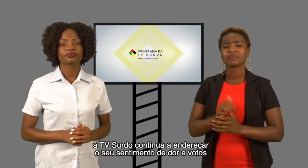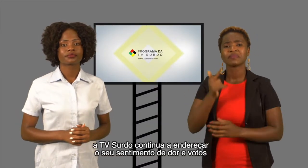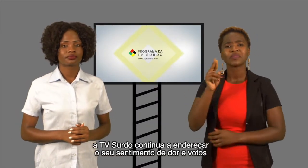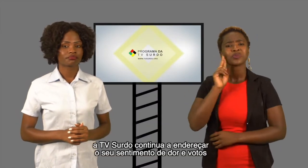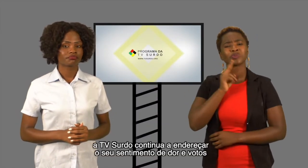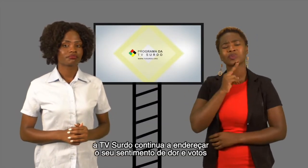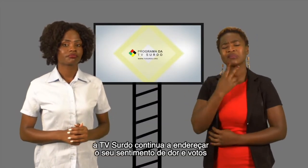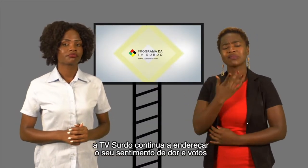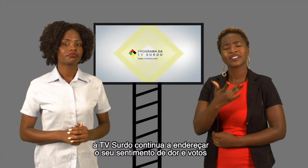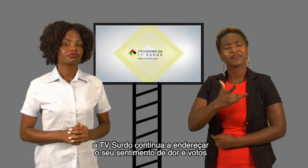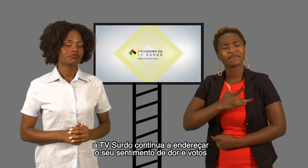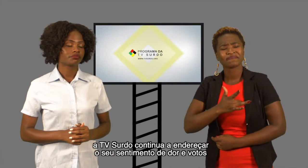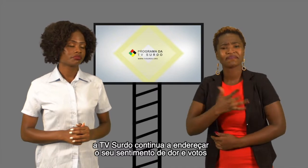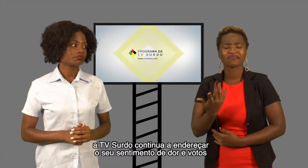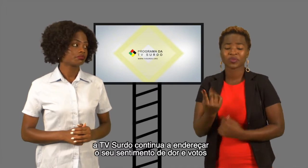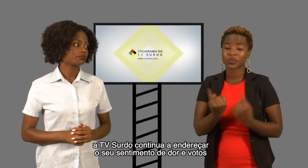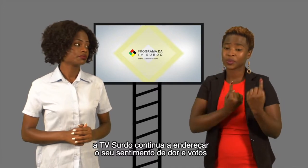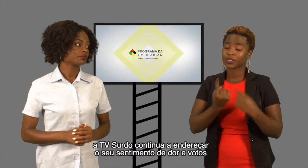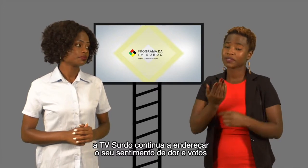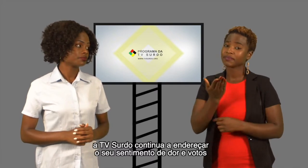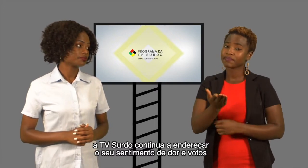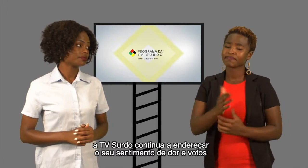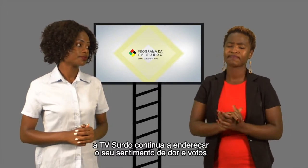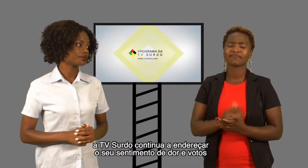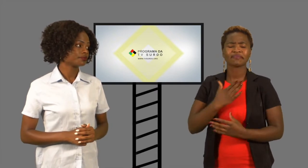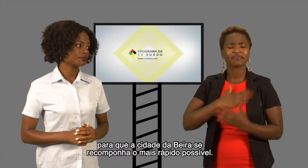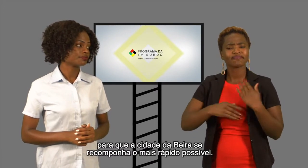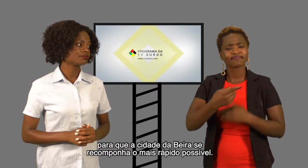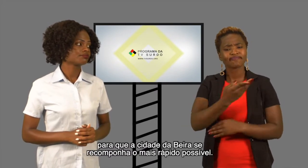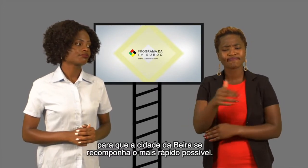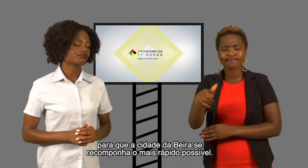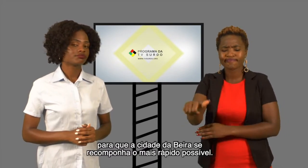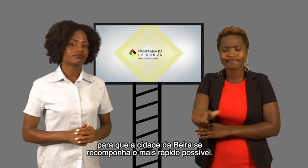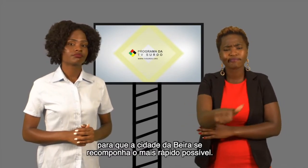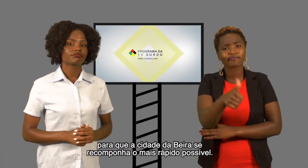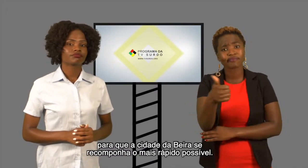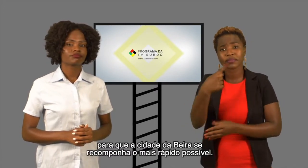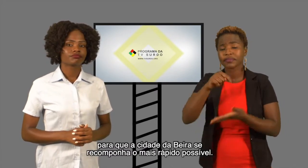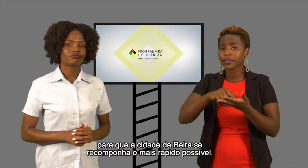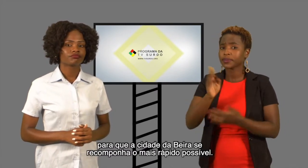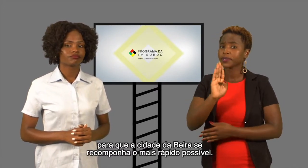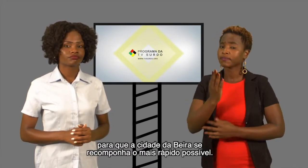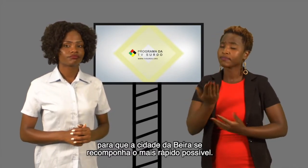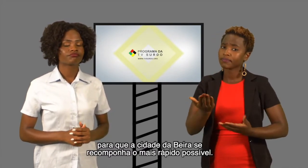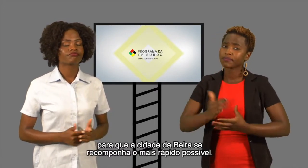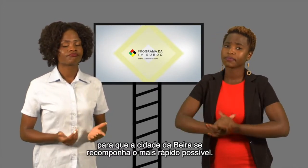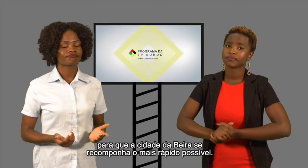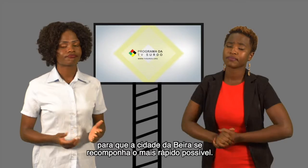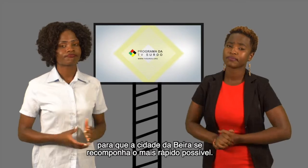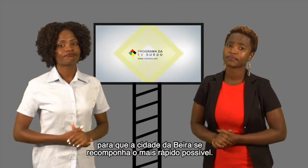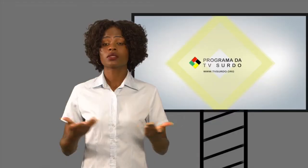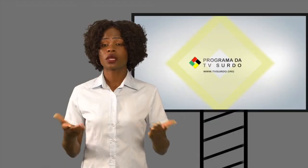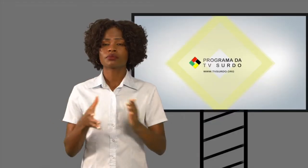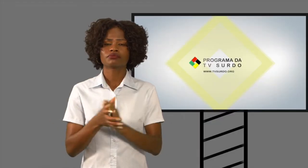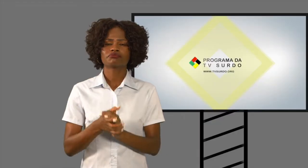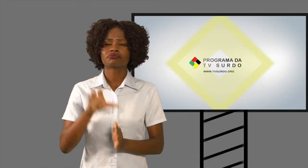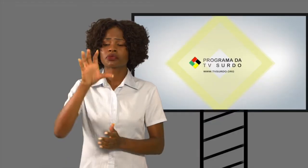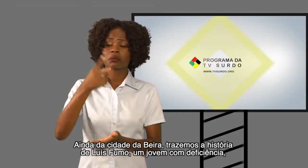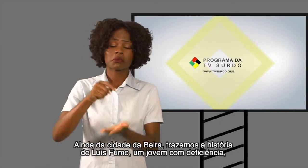surda continua a endereçar o seu sentimento de dor e votos para que a cidade da Beira se recomponha o mais rápido possível.